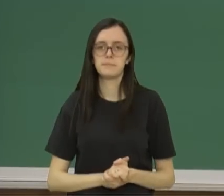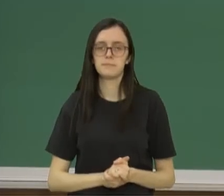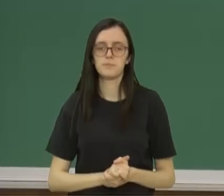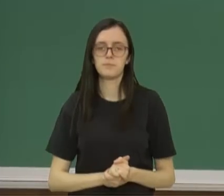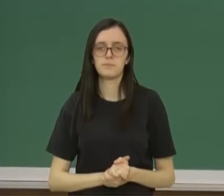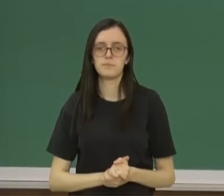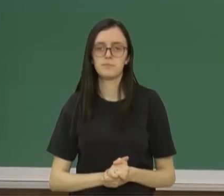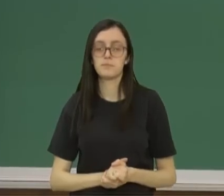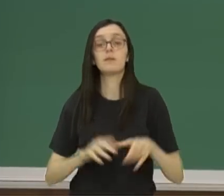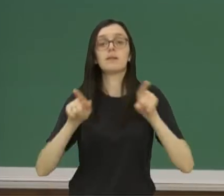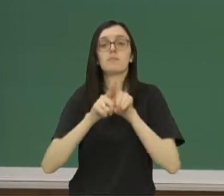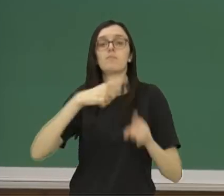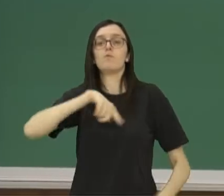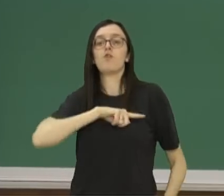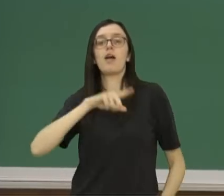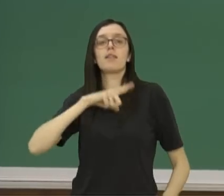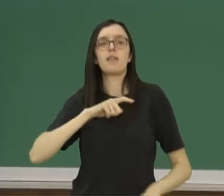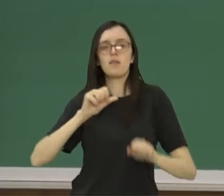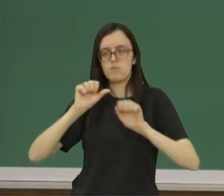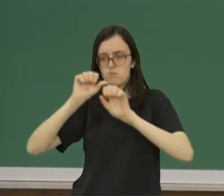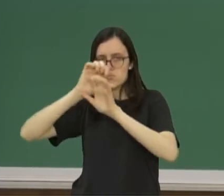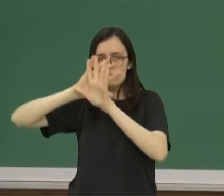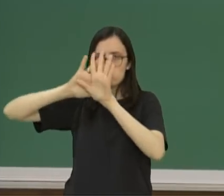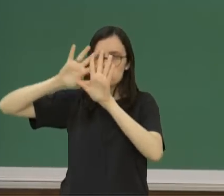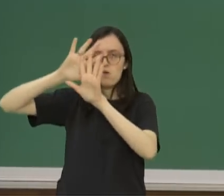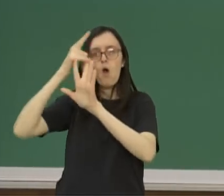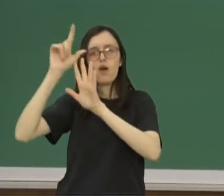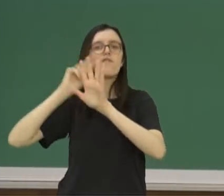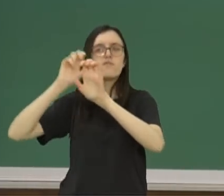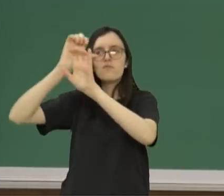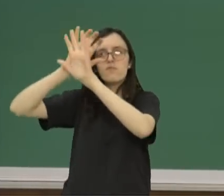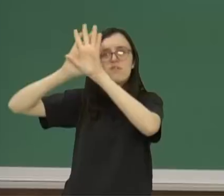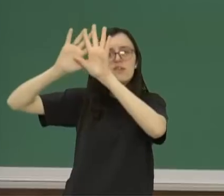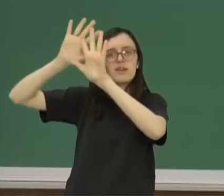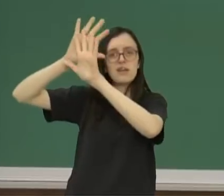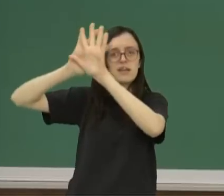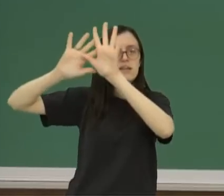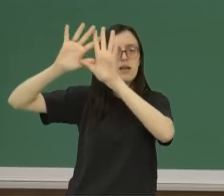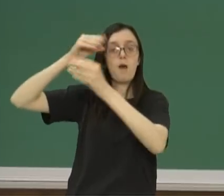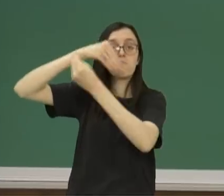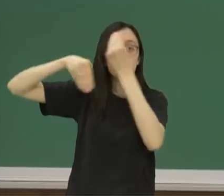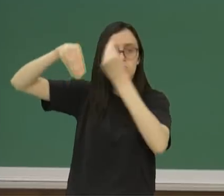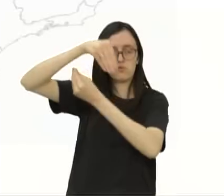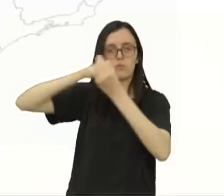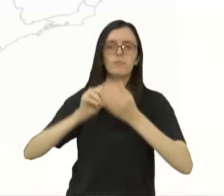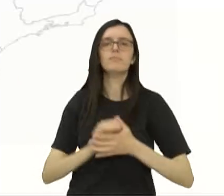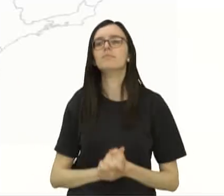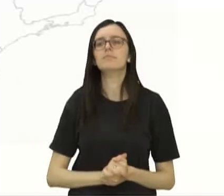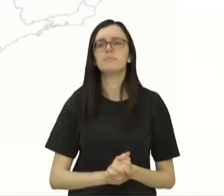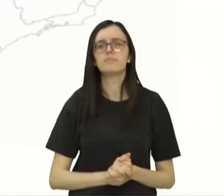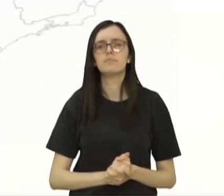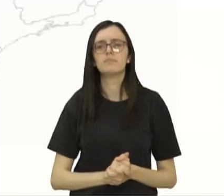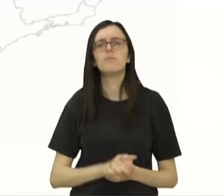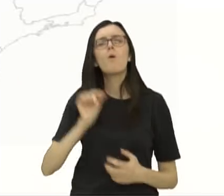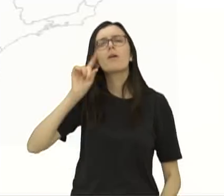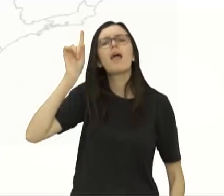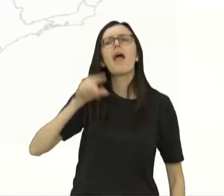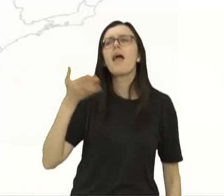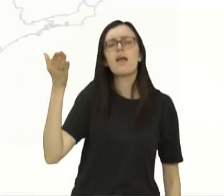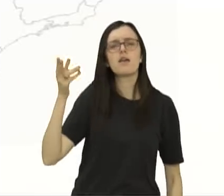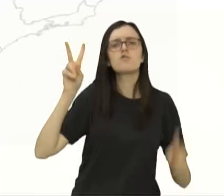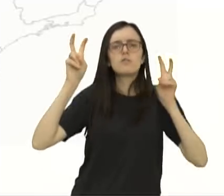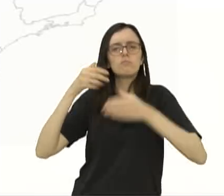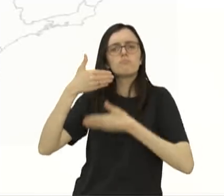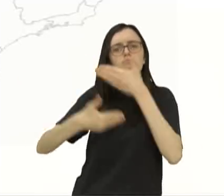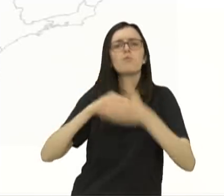temos a área comum também entre a SUDAM e a SUDENE aqui, né? Então, vejam, o que são esses fundos de